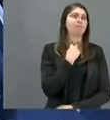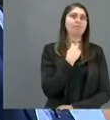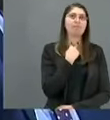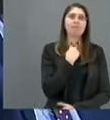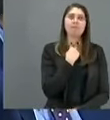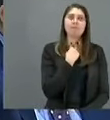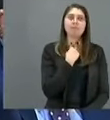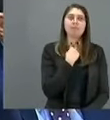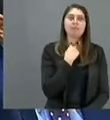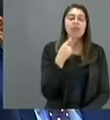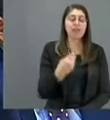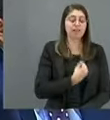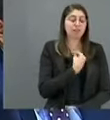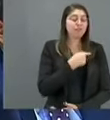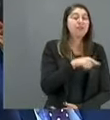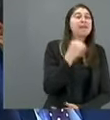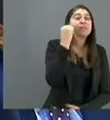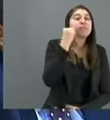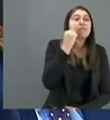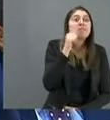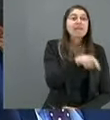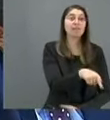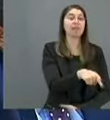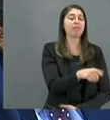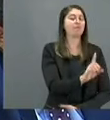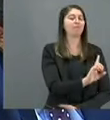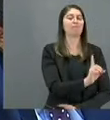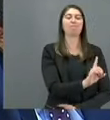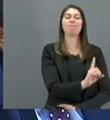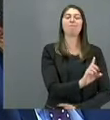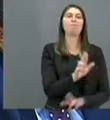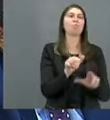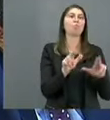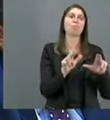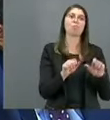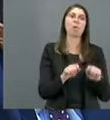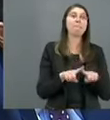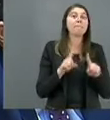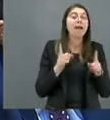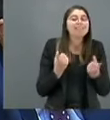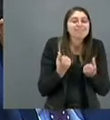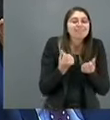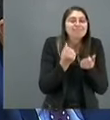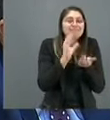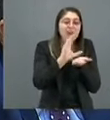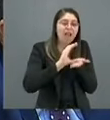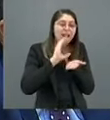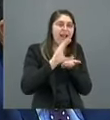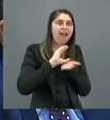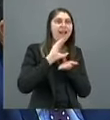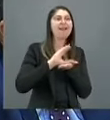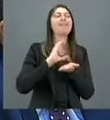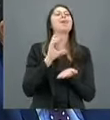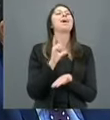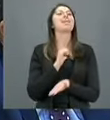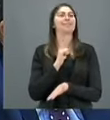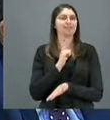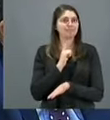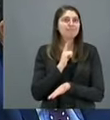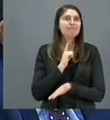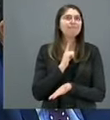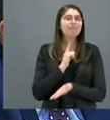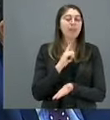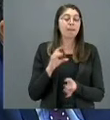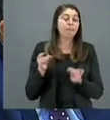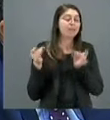E nem tampouco voltam para as cavernas. Mas ganham dinheiro para nos subjugar e nos deixar